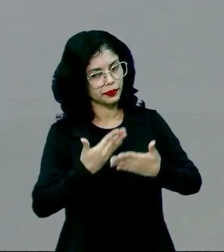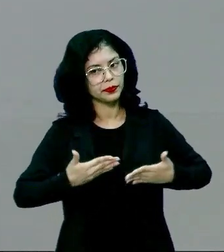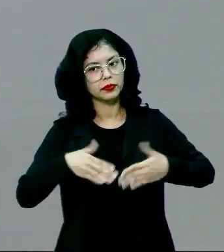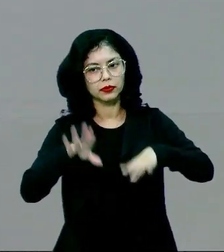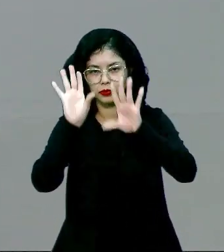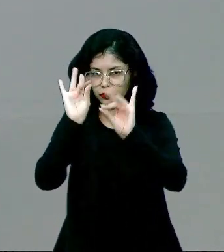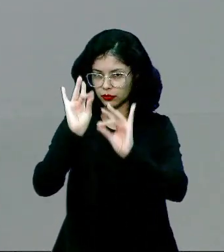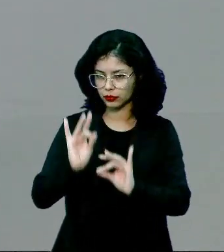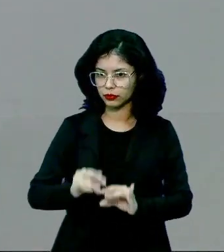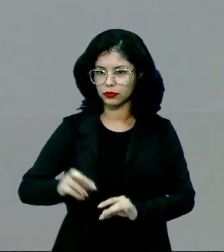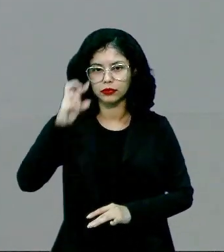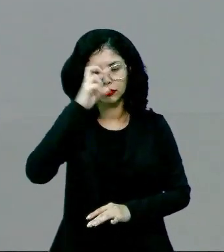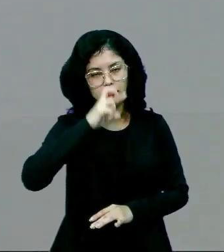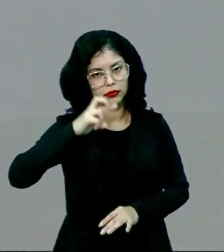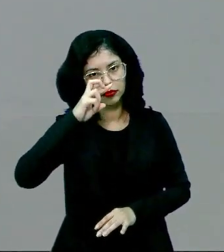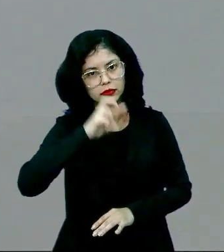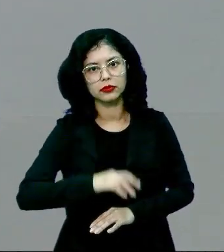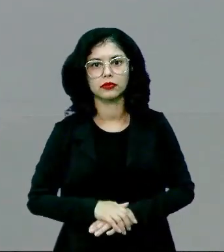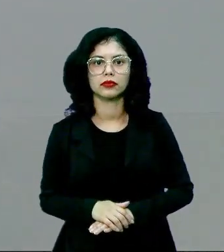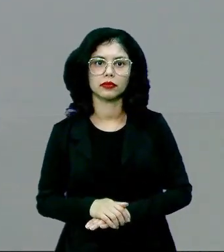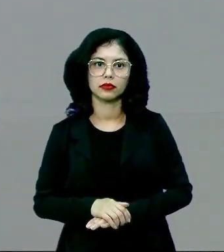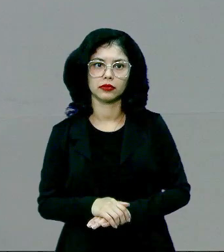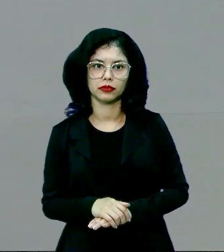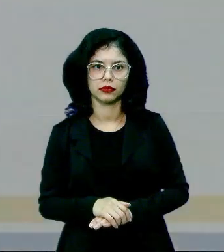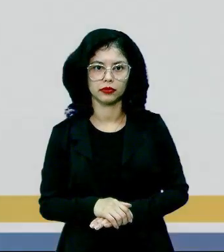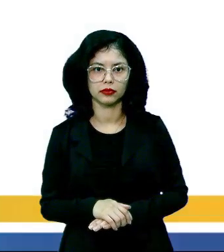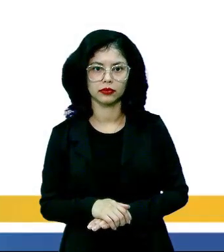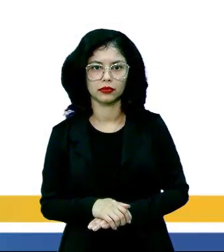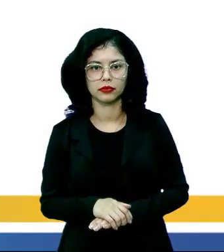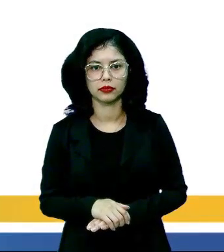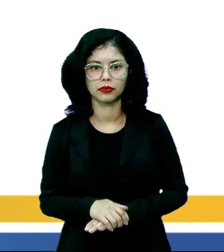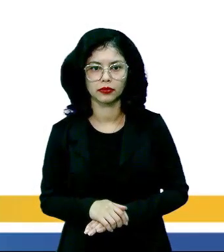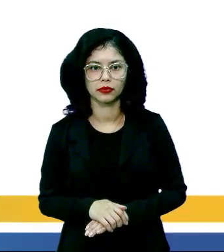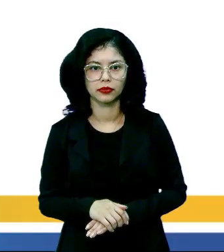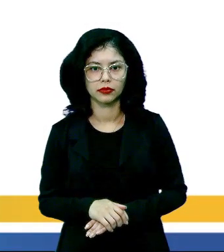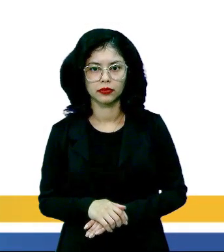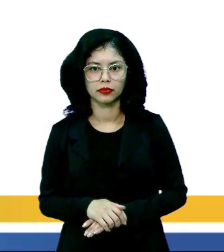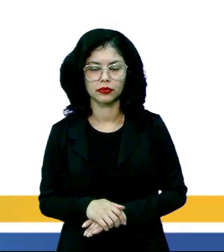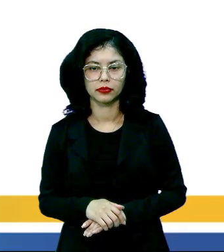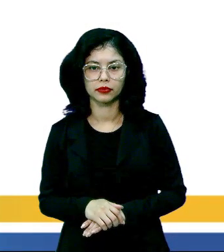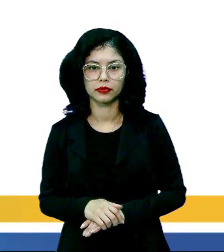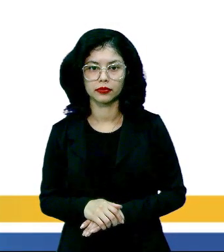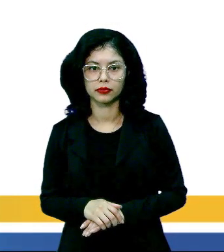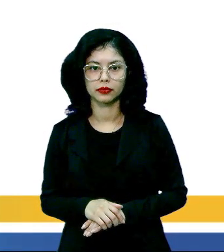e Analisando bem as informações não deixando passar nenhuma palavra tá